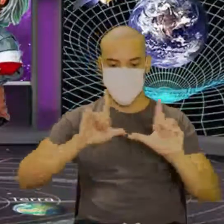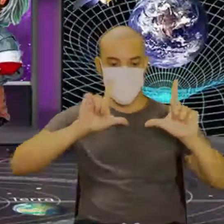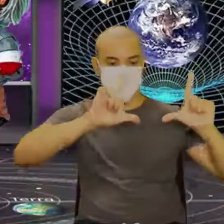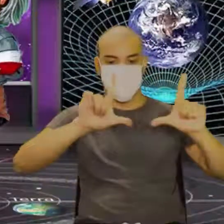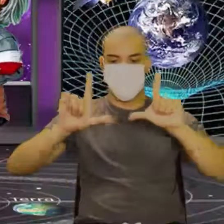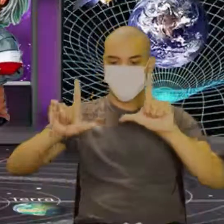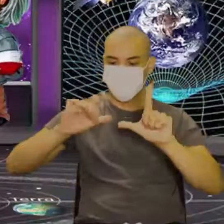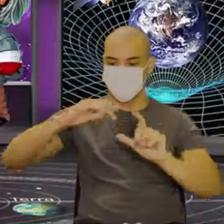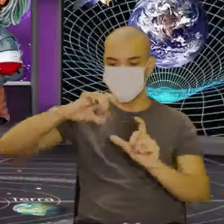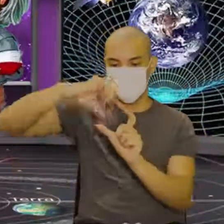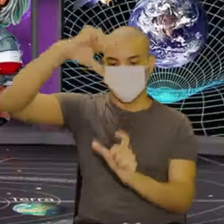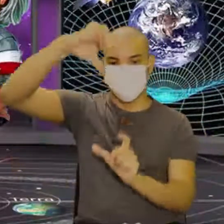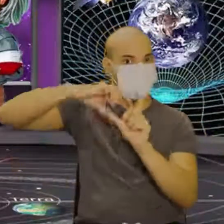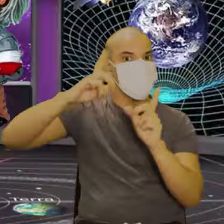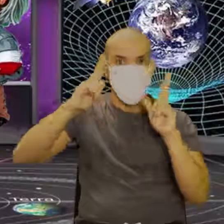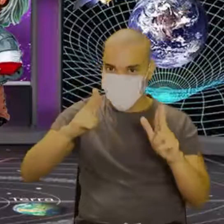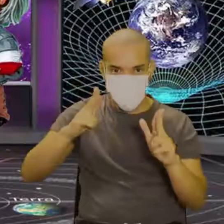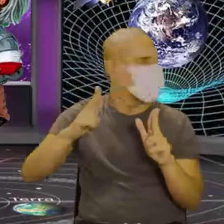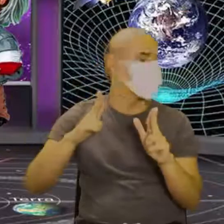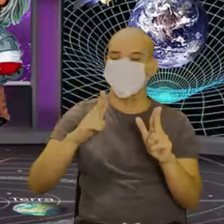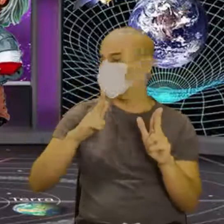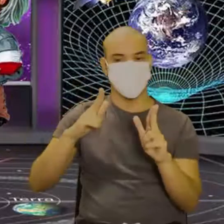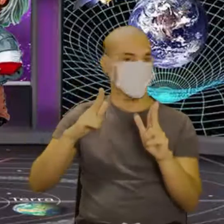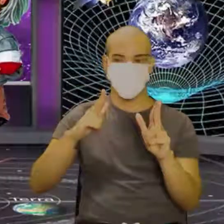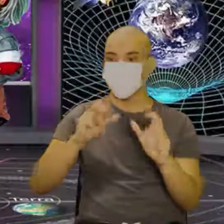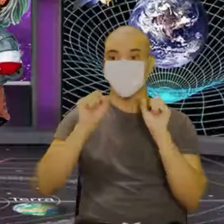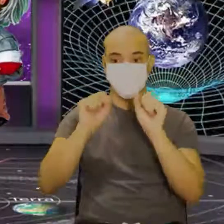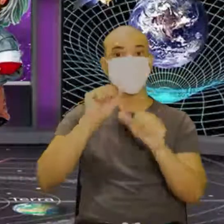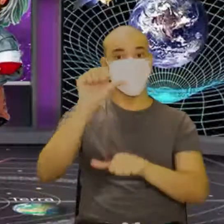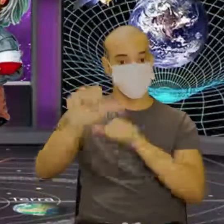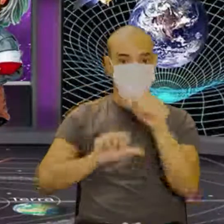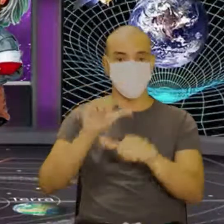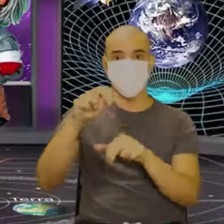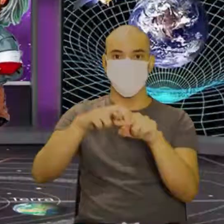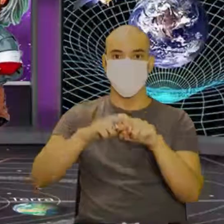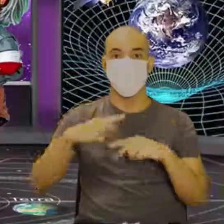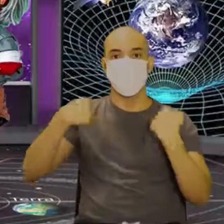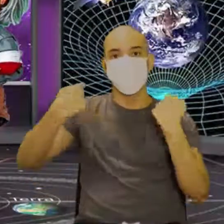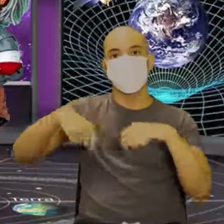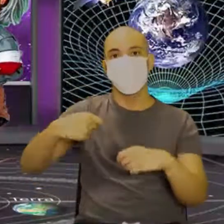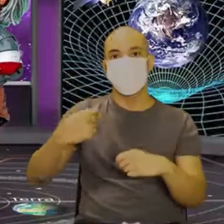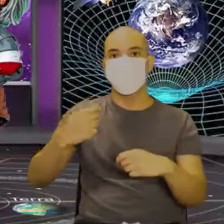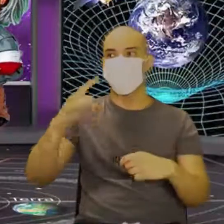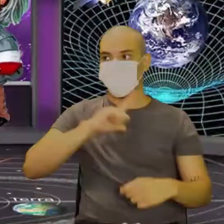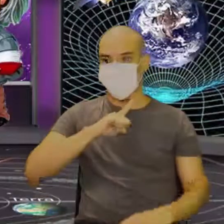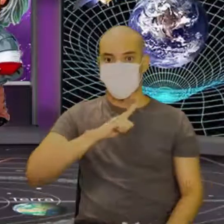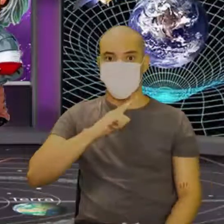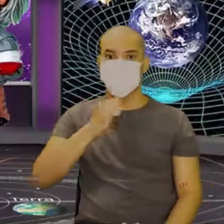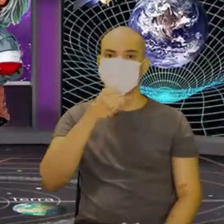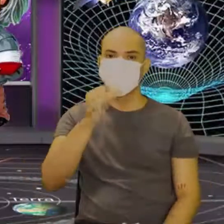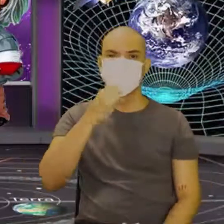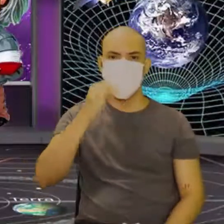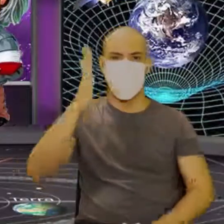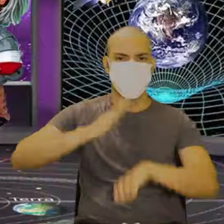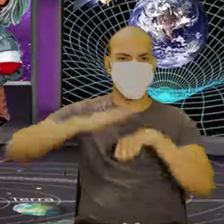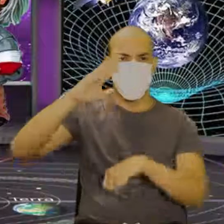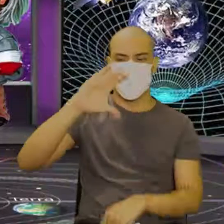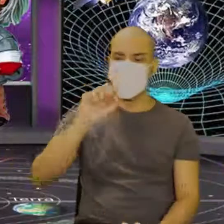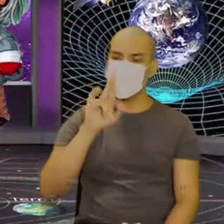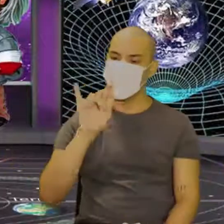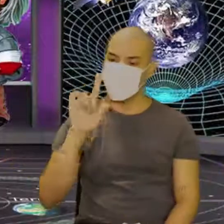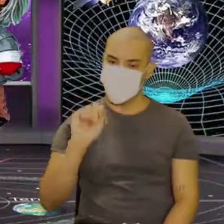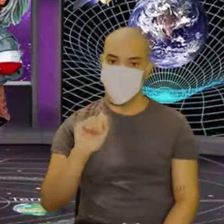ele não vai ser sempre igual, ok? Então, se eu preciso aí armazenar muita carga, ou seja, eu vou ligar lá o